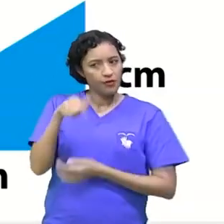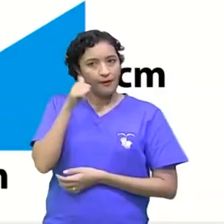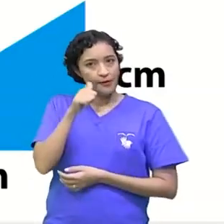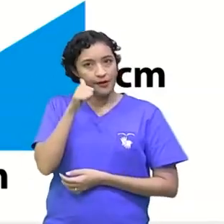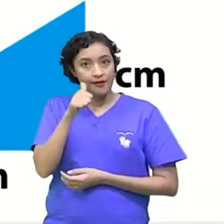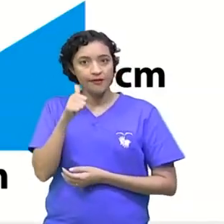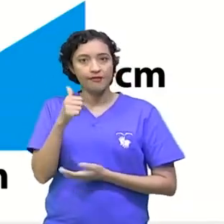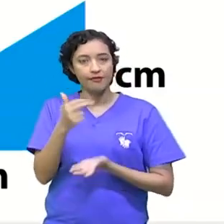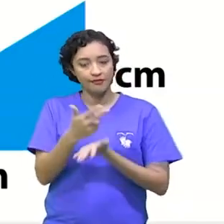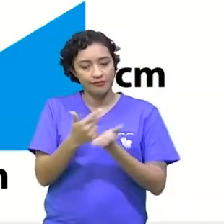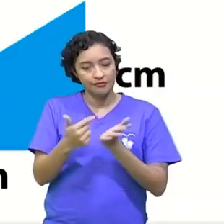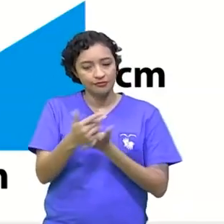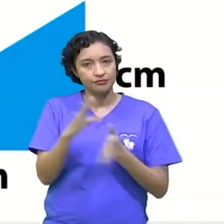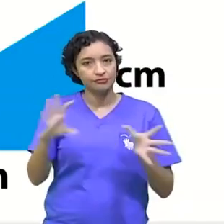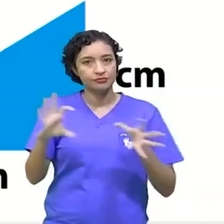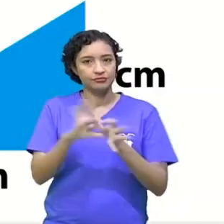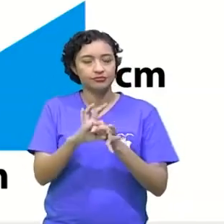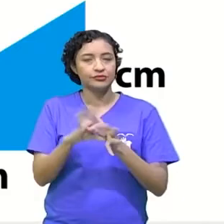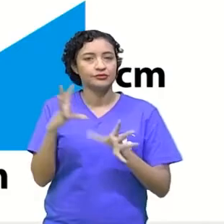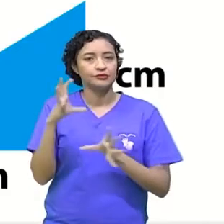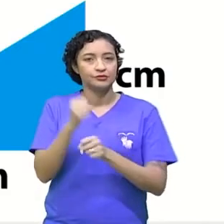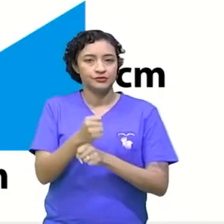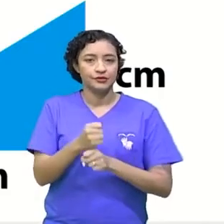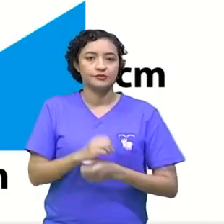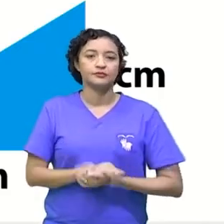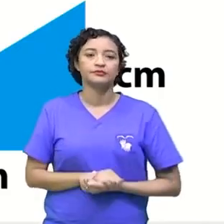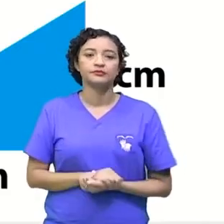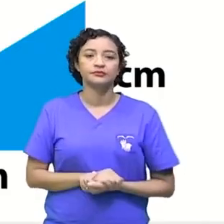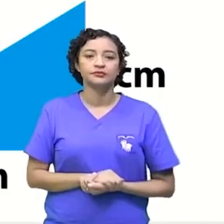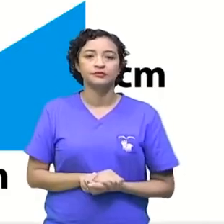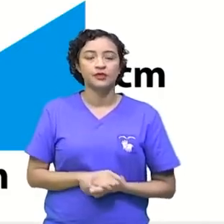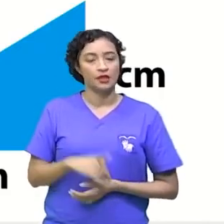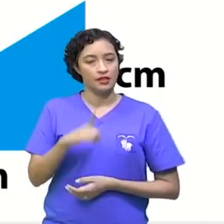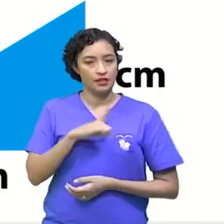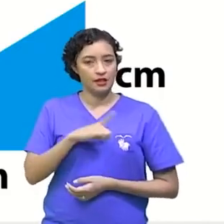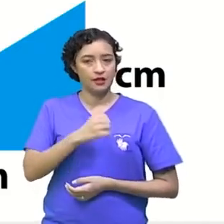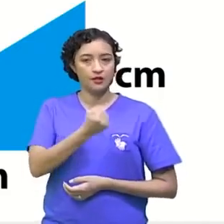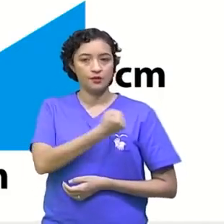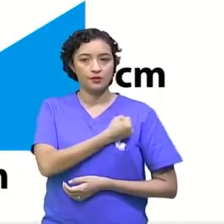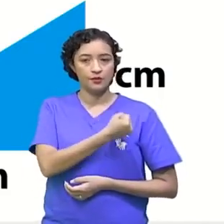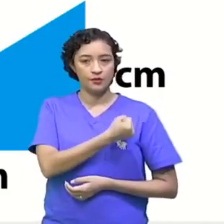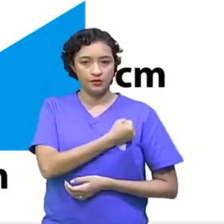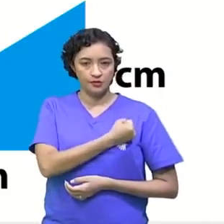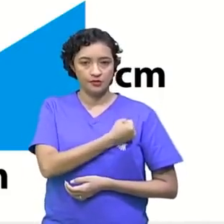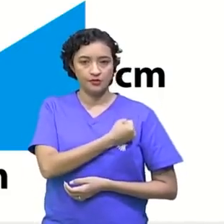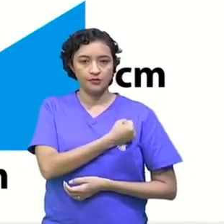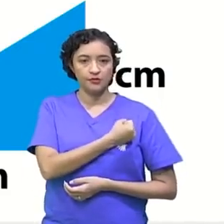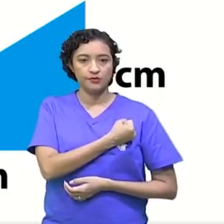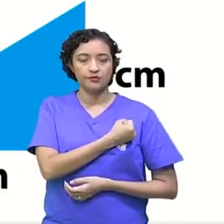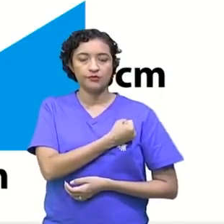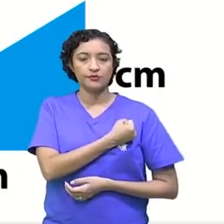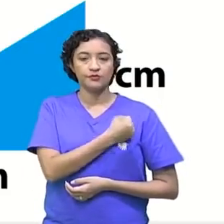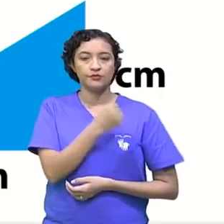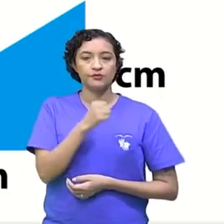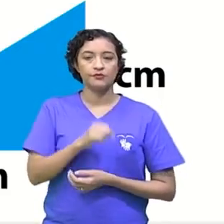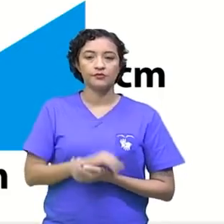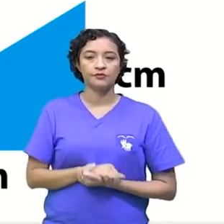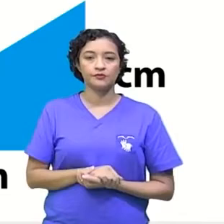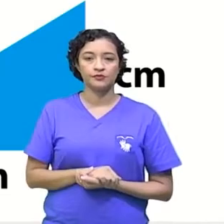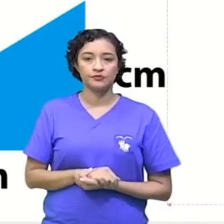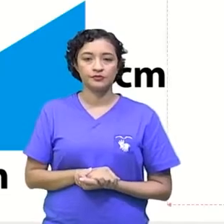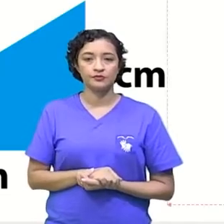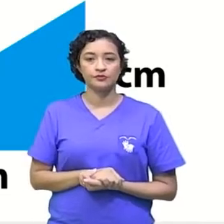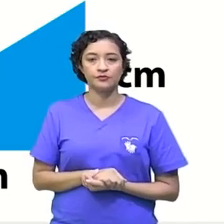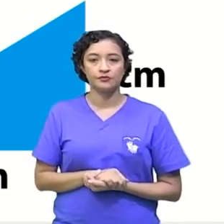o seguinte, nós temos dois triângulos. Esses dois triângulos têm mesmas medidas, olha aí, ó, 8 e 15 de lado. E olha que